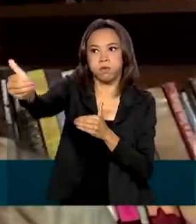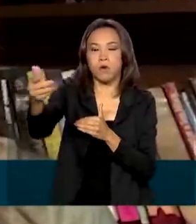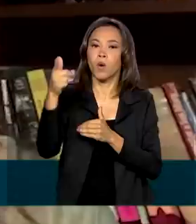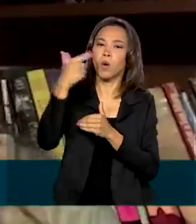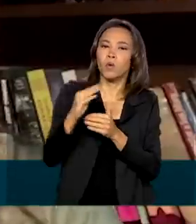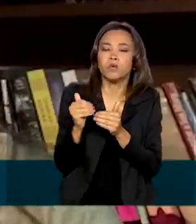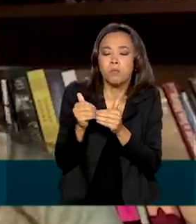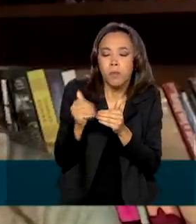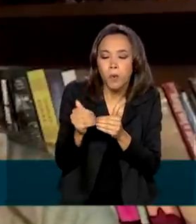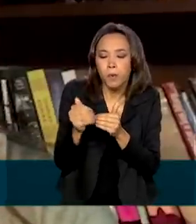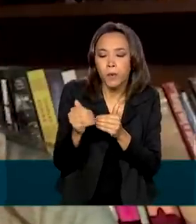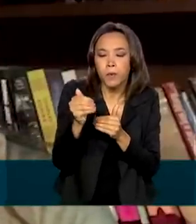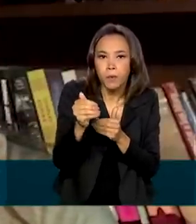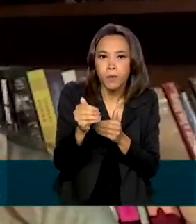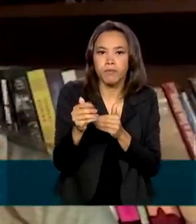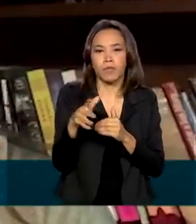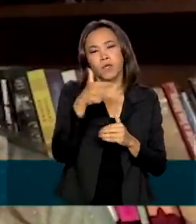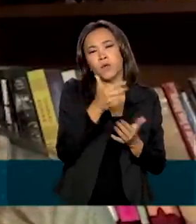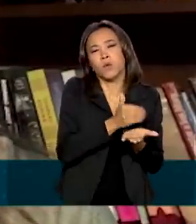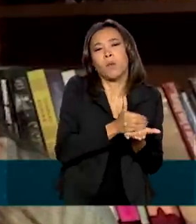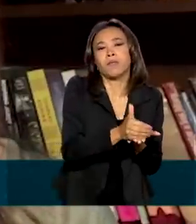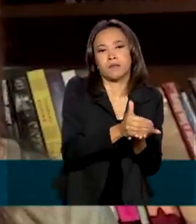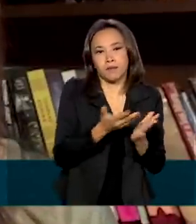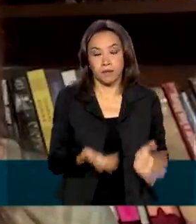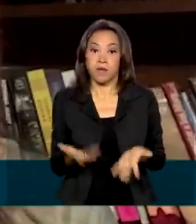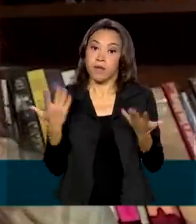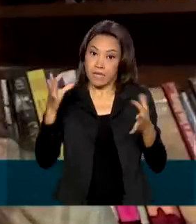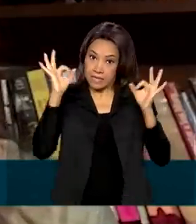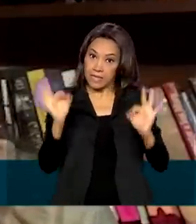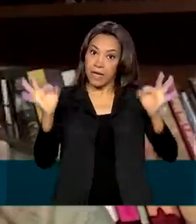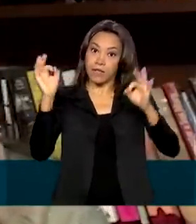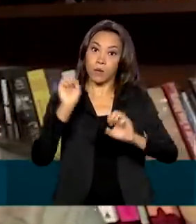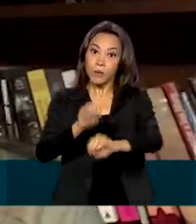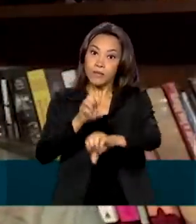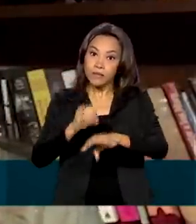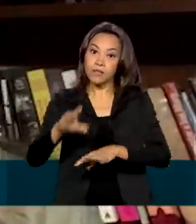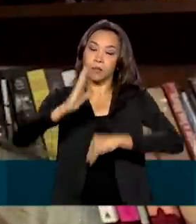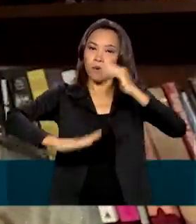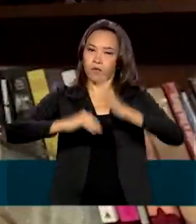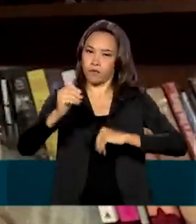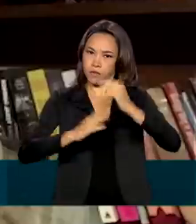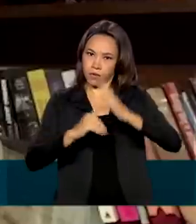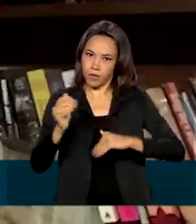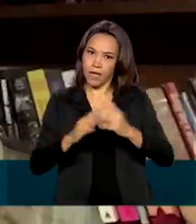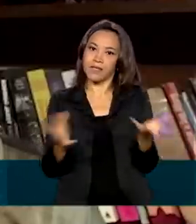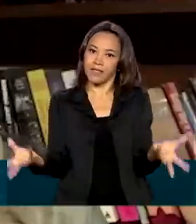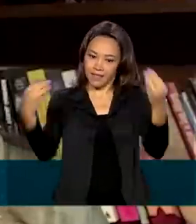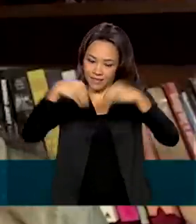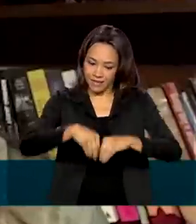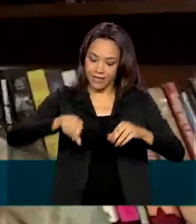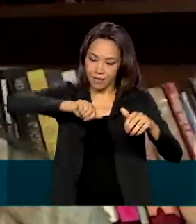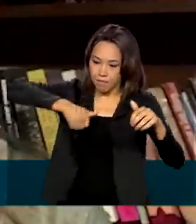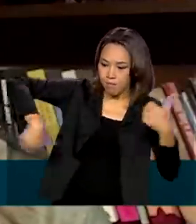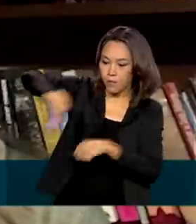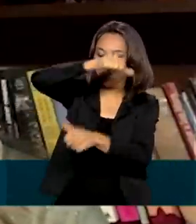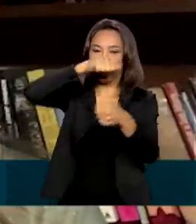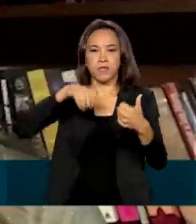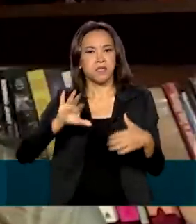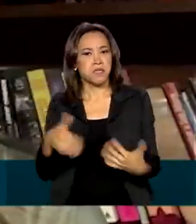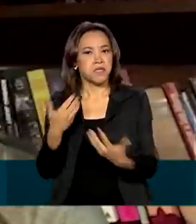Mas uma coisa é certa a educação profissional ela está no cerne desta transformação o